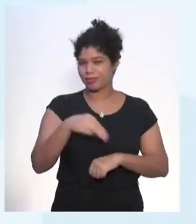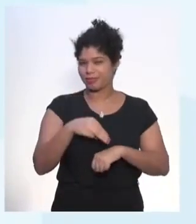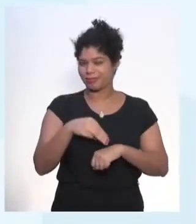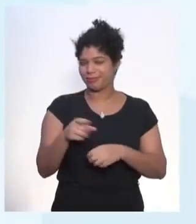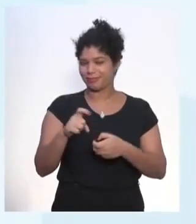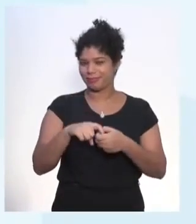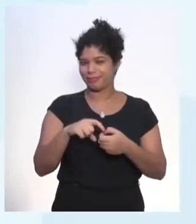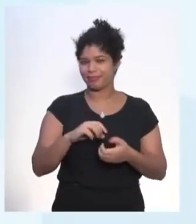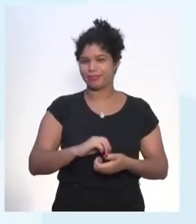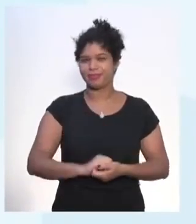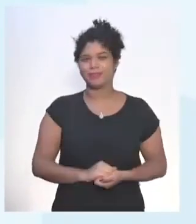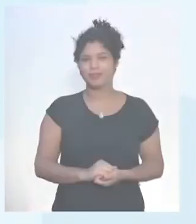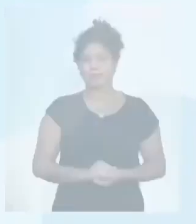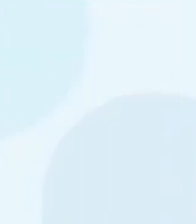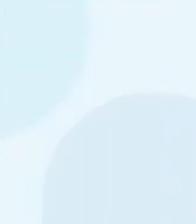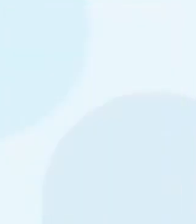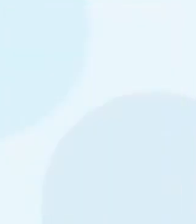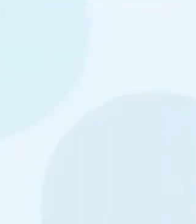volta.